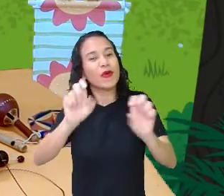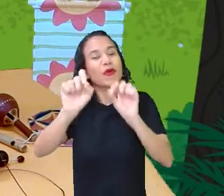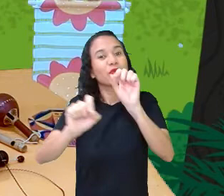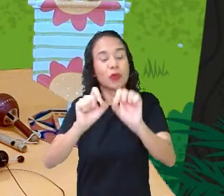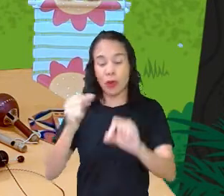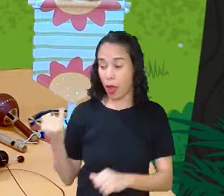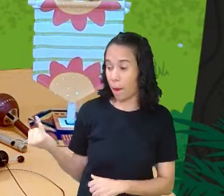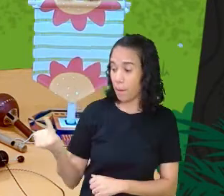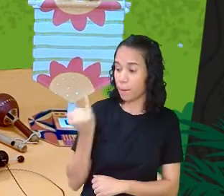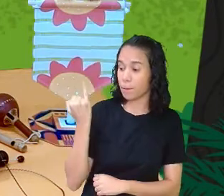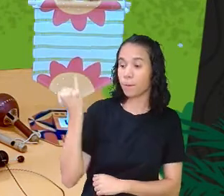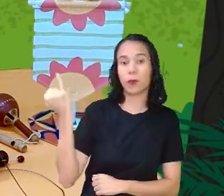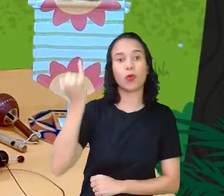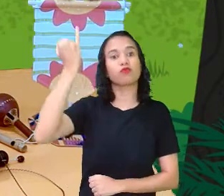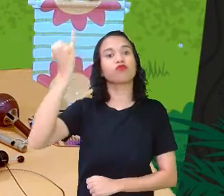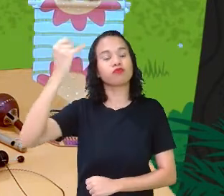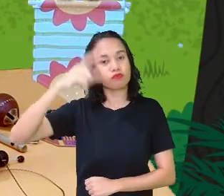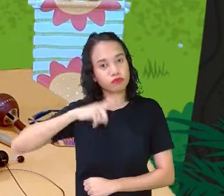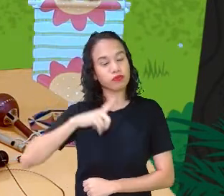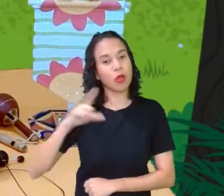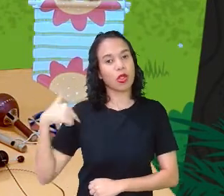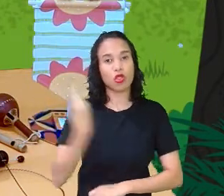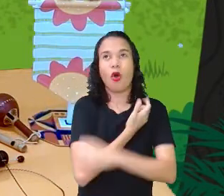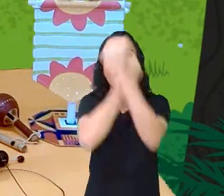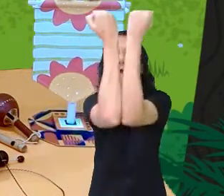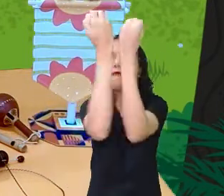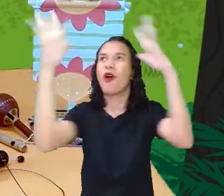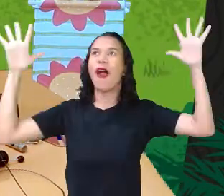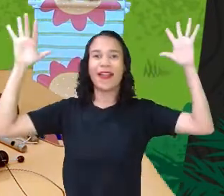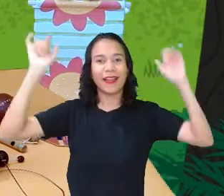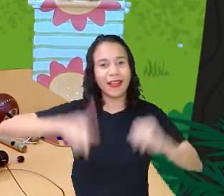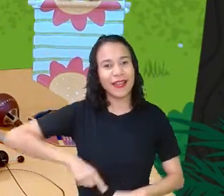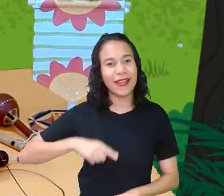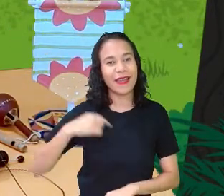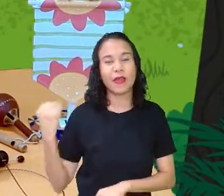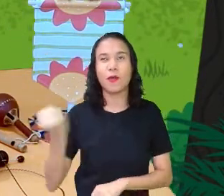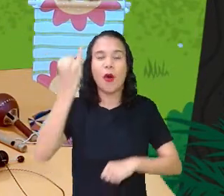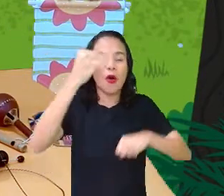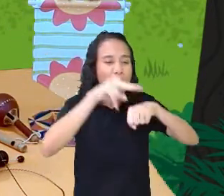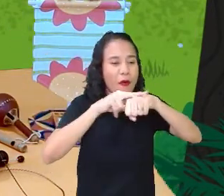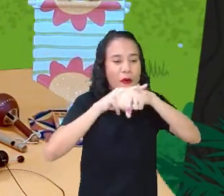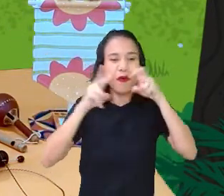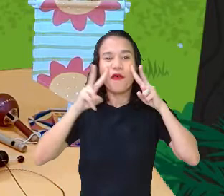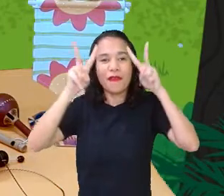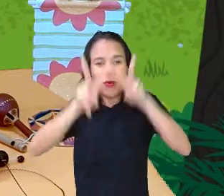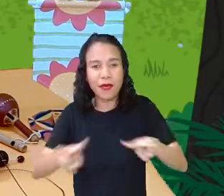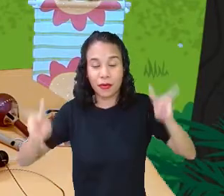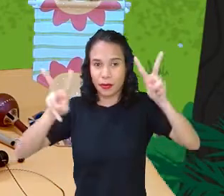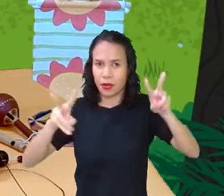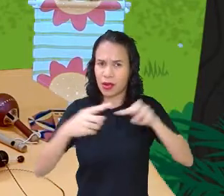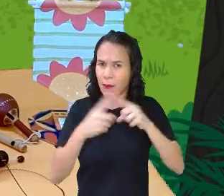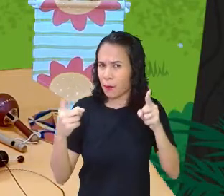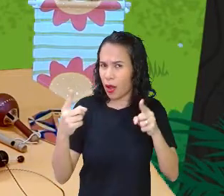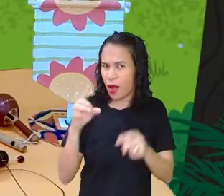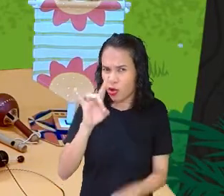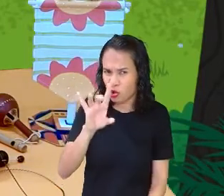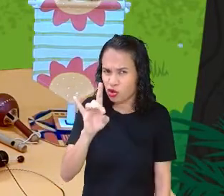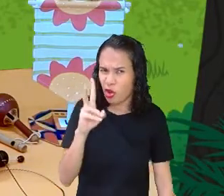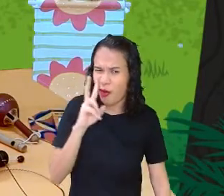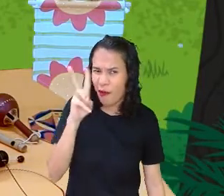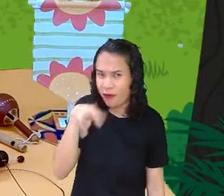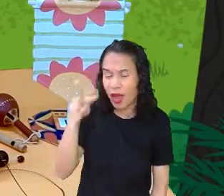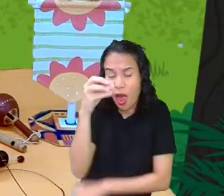a importância da nossa mata, a importância do verde. Vamos por aí. Mas eu não quero que vocês fiquem